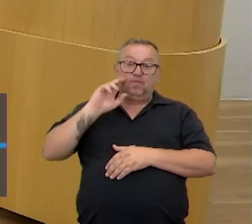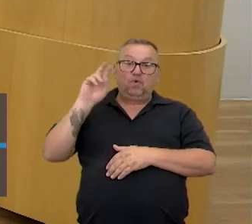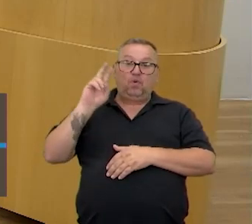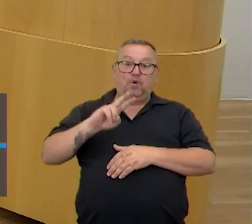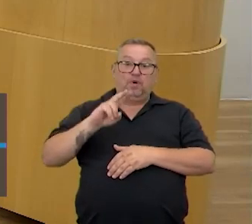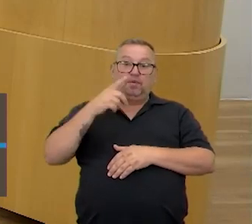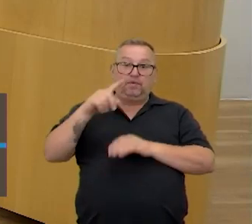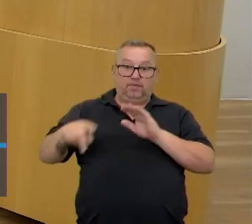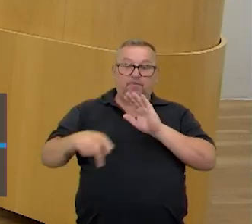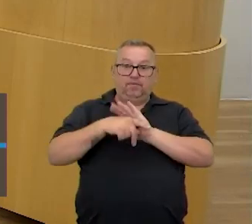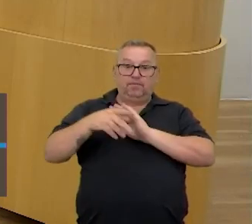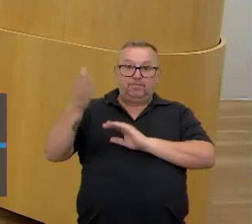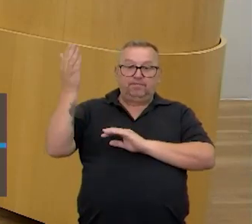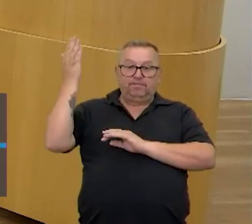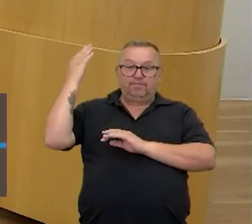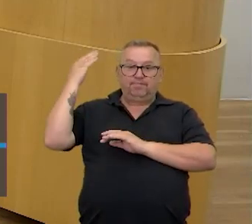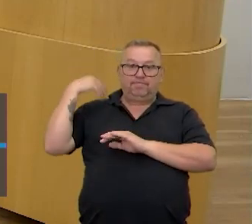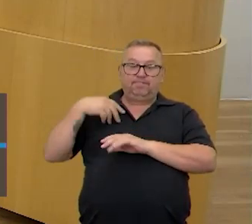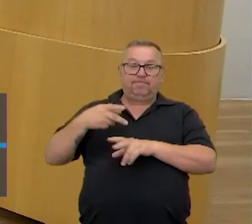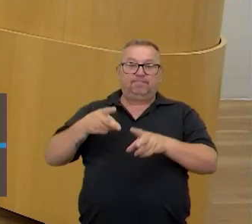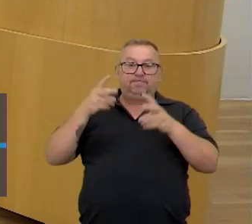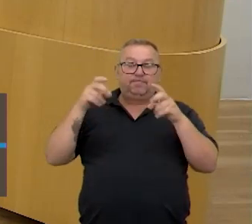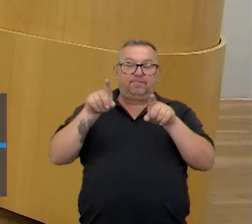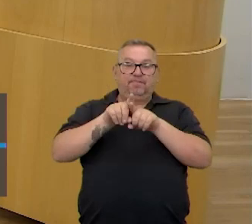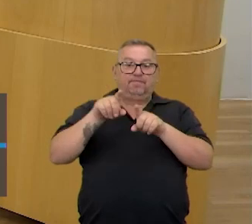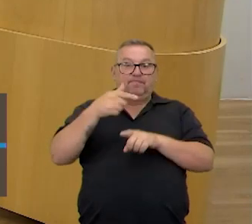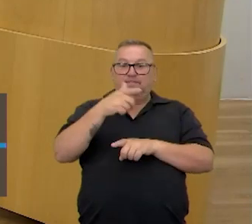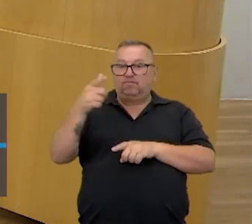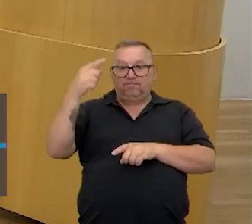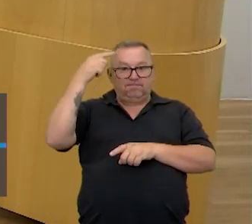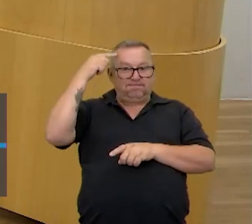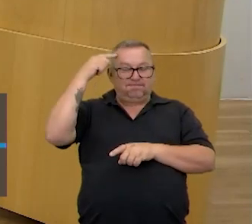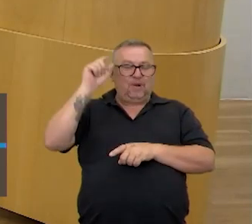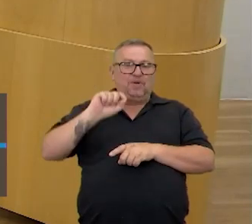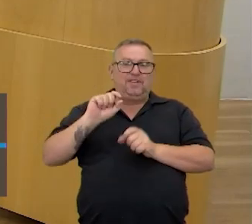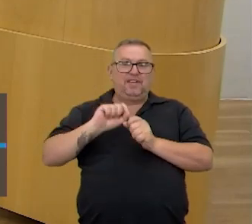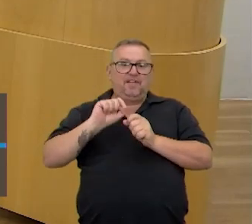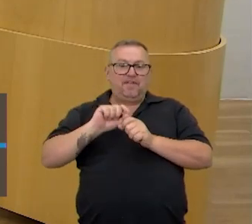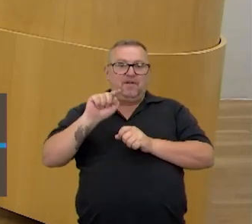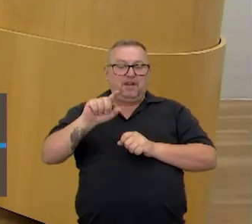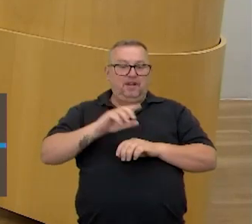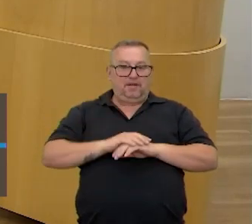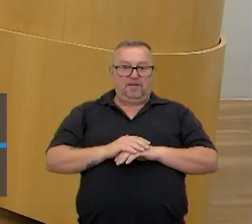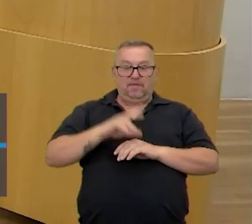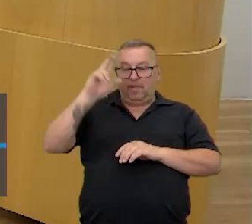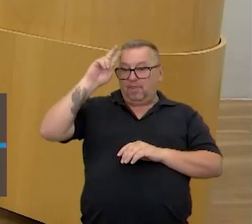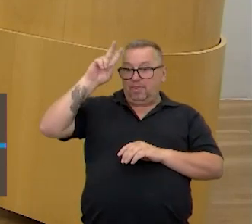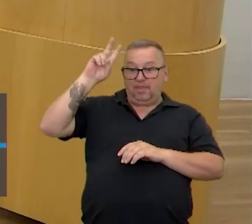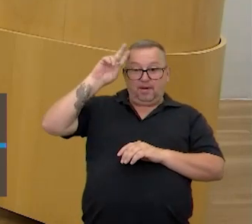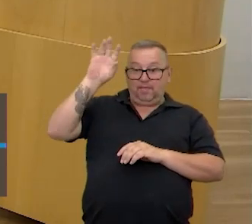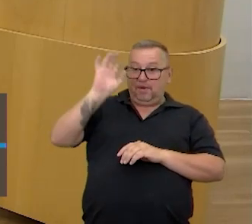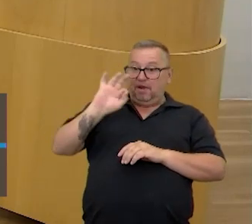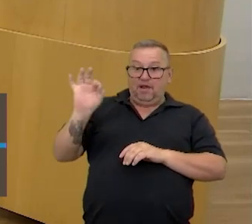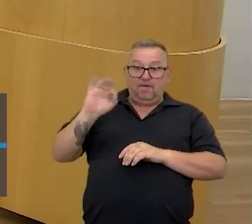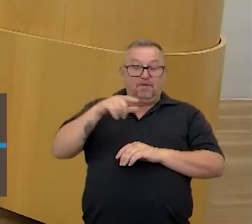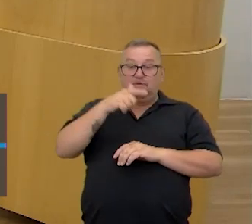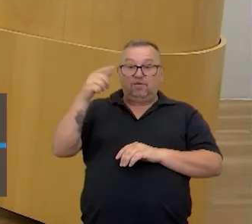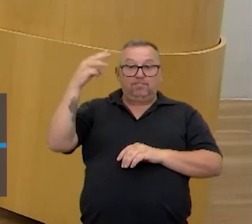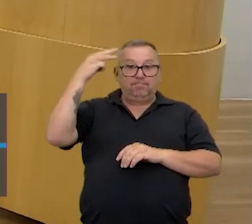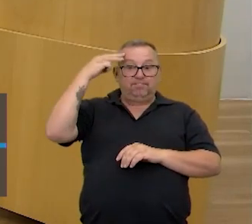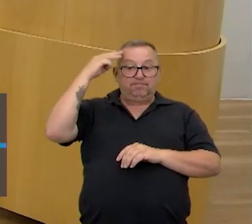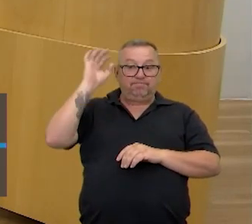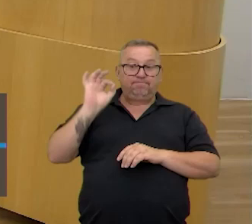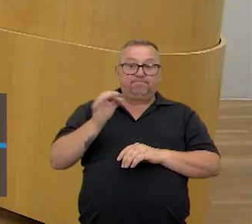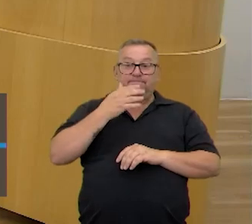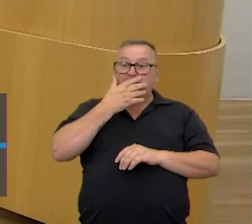olhar o seu próprio passado e perceber que você não tinha a menor noção de que você tinha feito aquilo. Você não lembrava, você não tinha mais memória